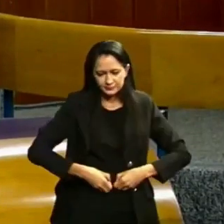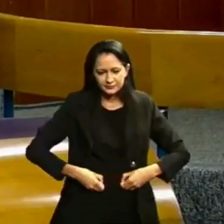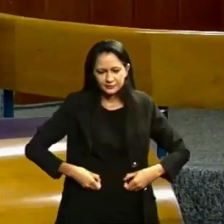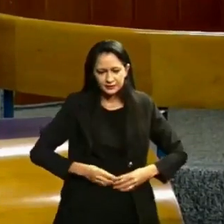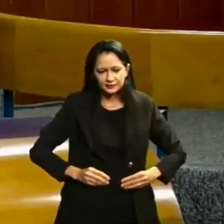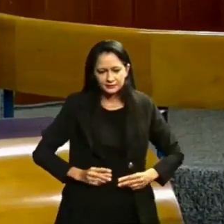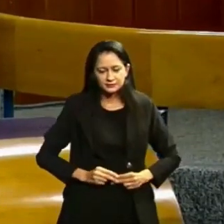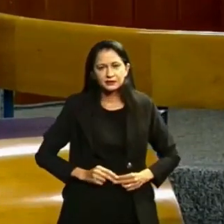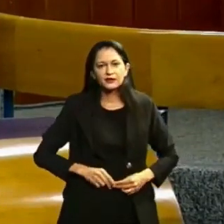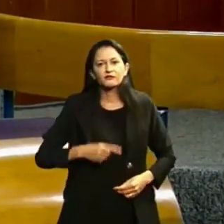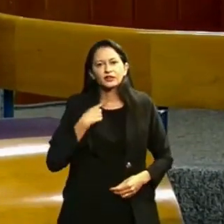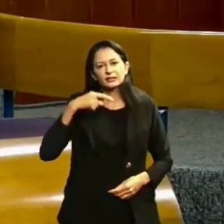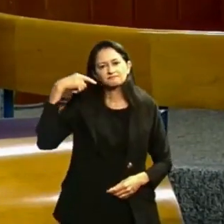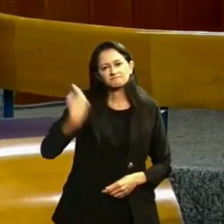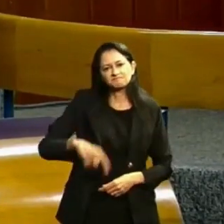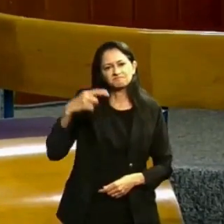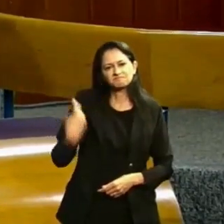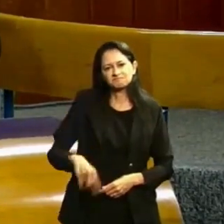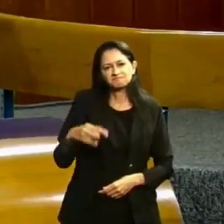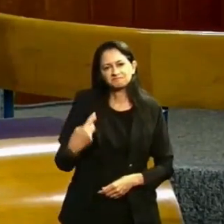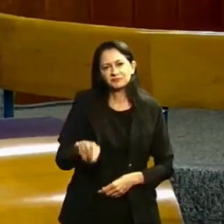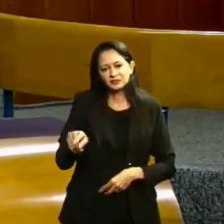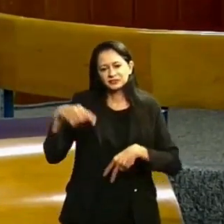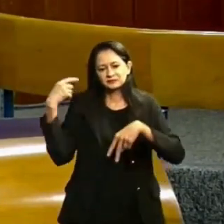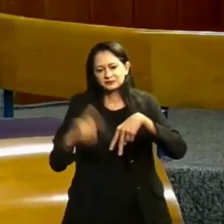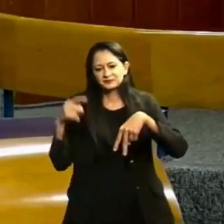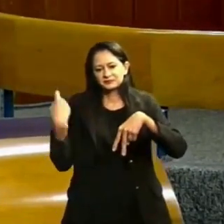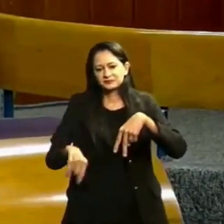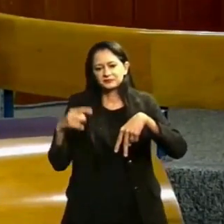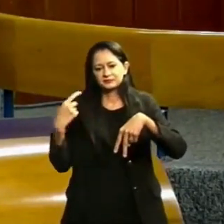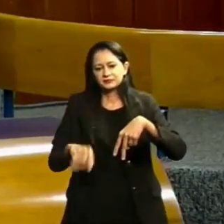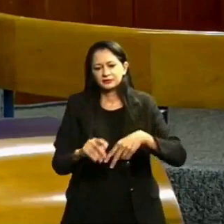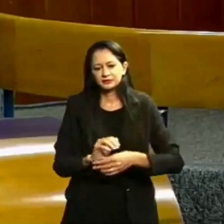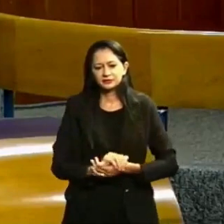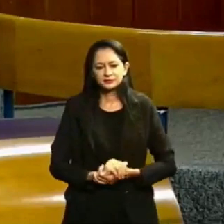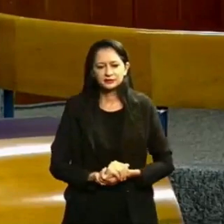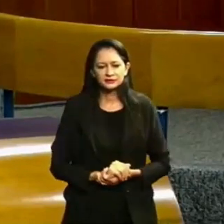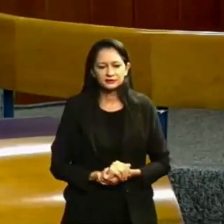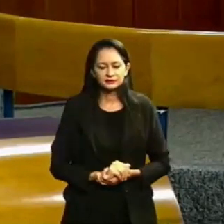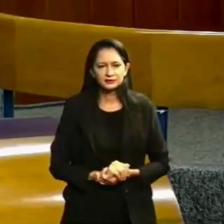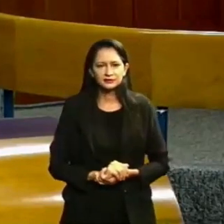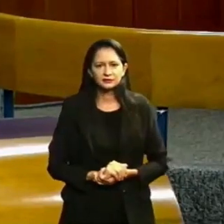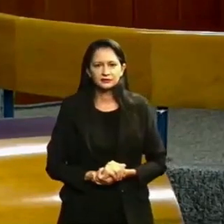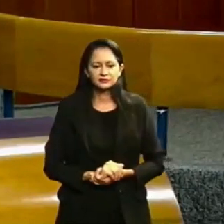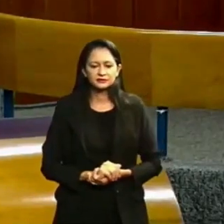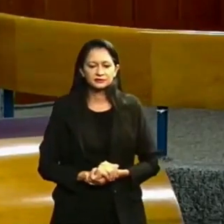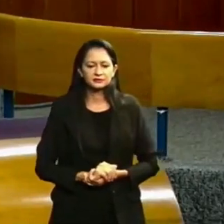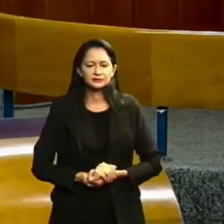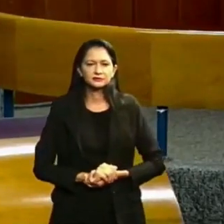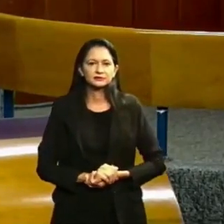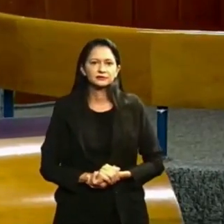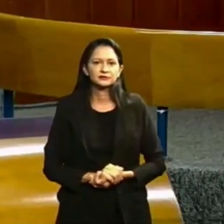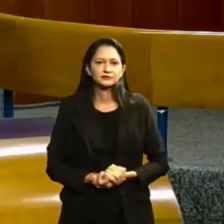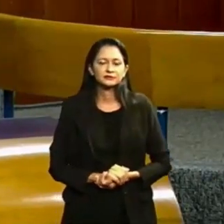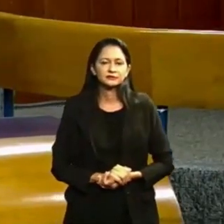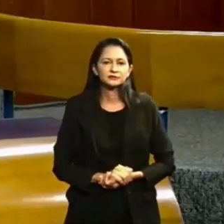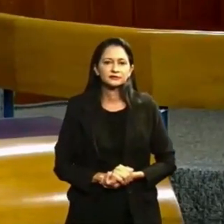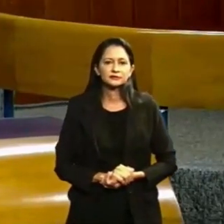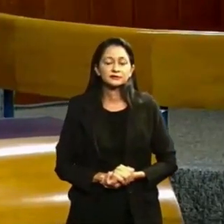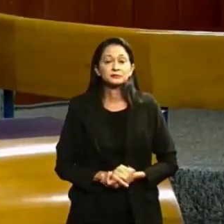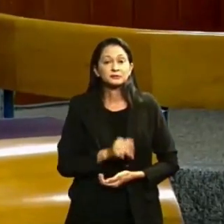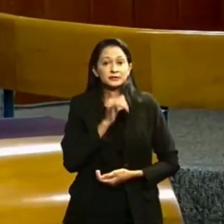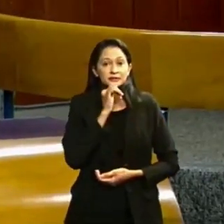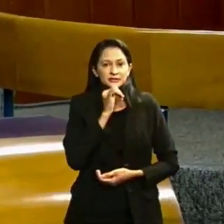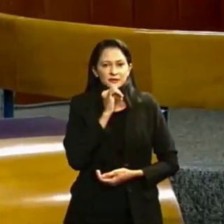te dar um couro, você merecia um couro de cinto. Igual quando a Vereador, gente pega criança, mais um minuto só. quando a